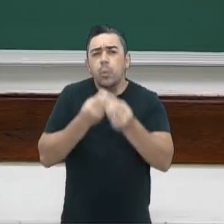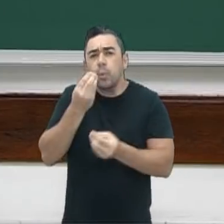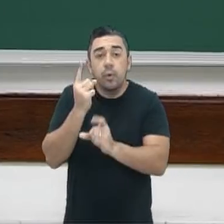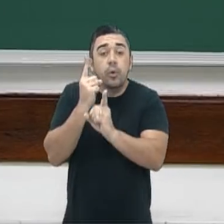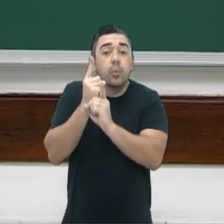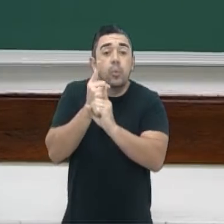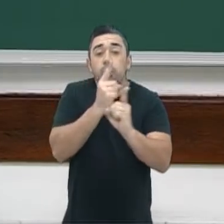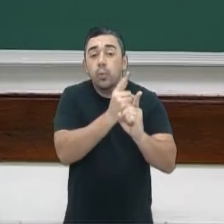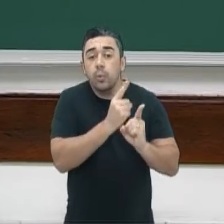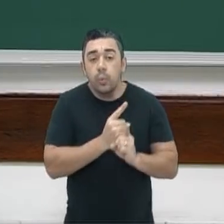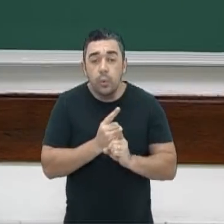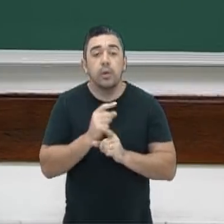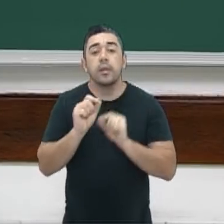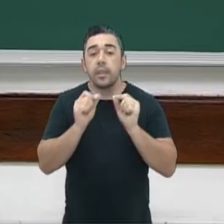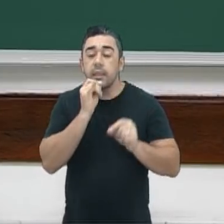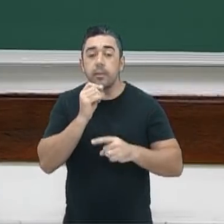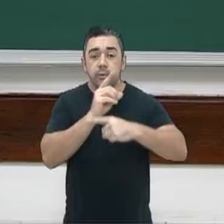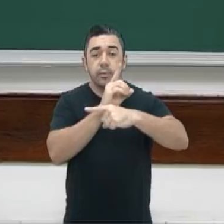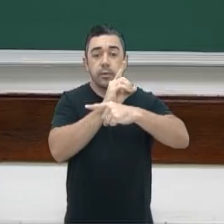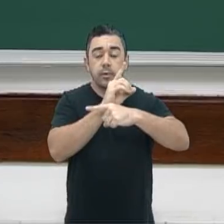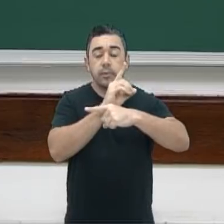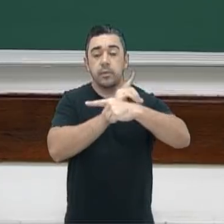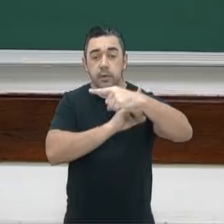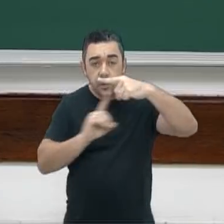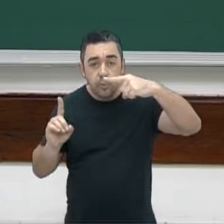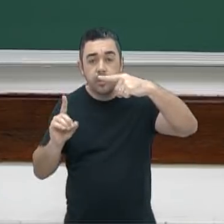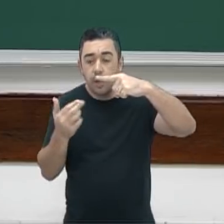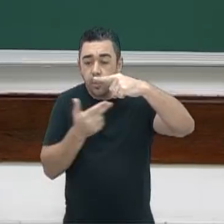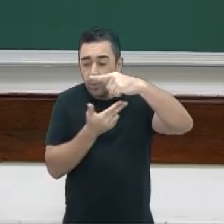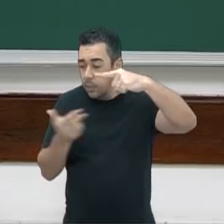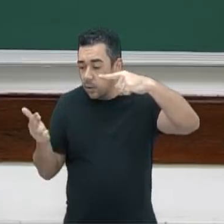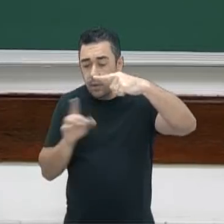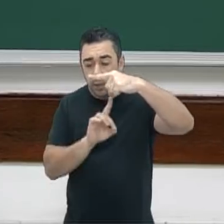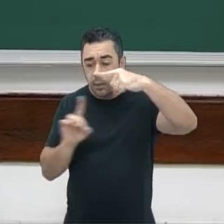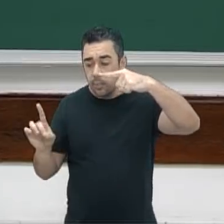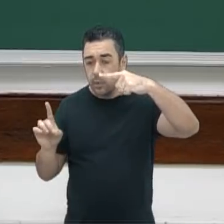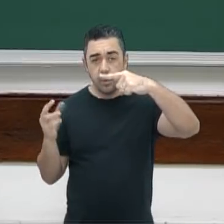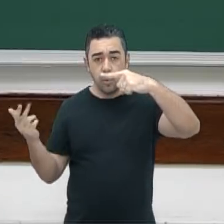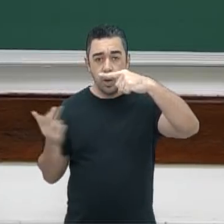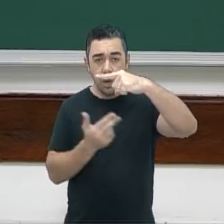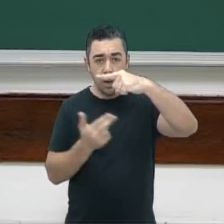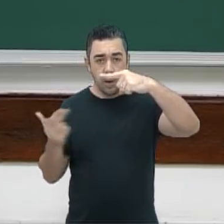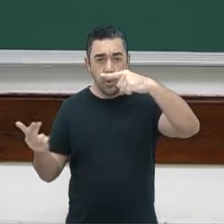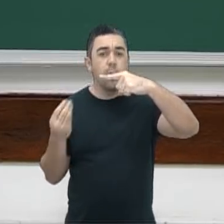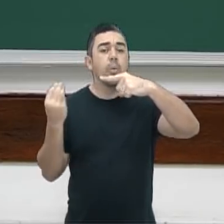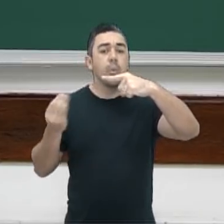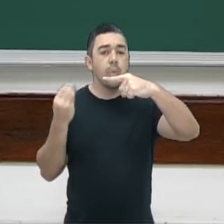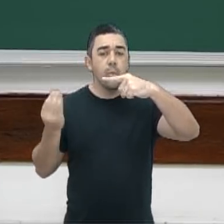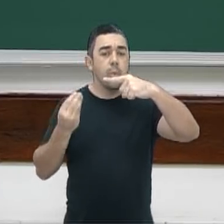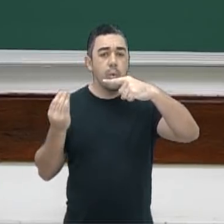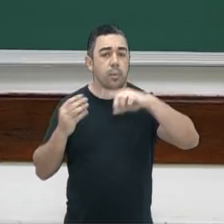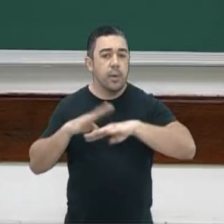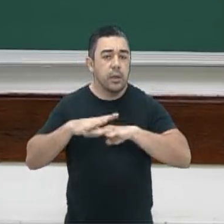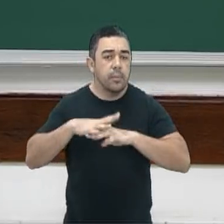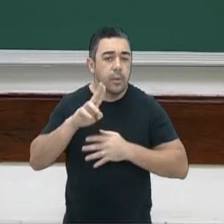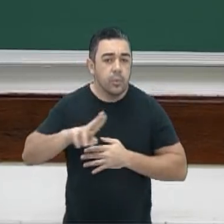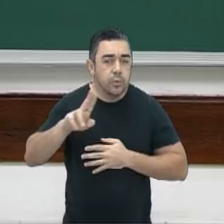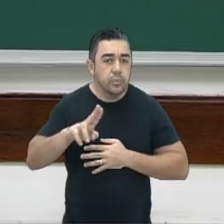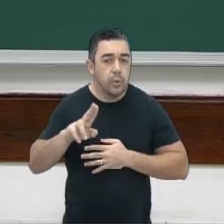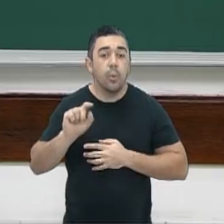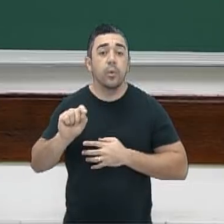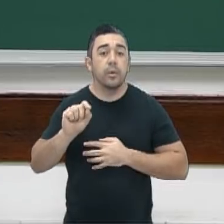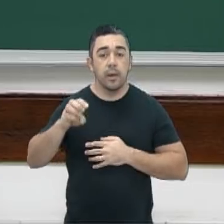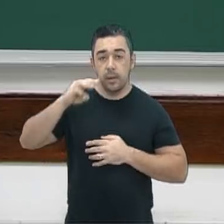encontrar denominadores iguais. Qual foi a ferramenta matemática que a gente usou para encontrar denominadores iguais?